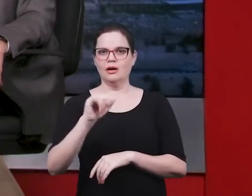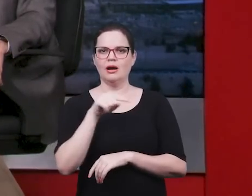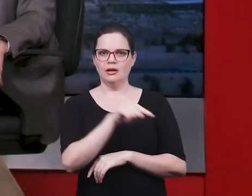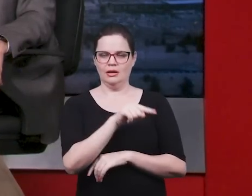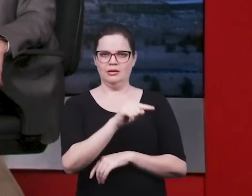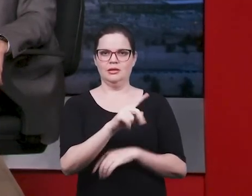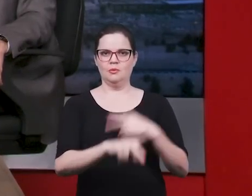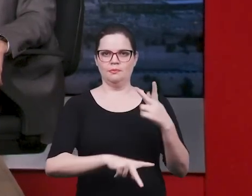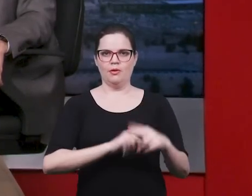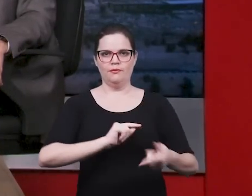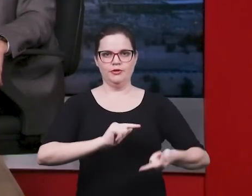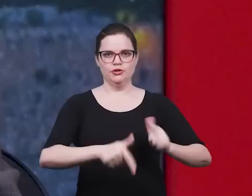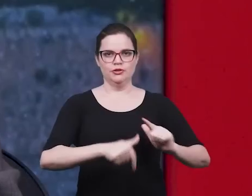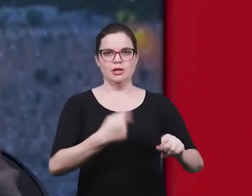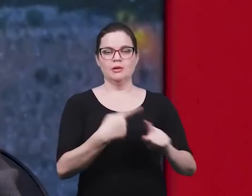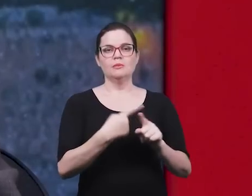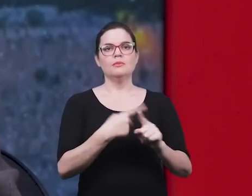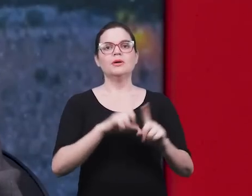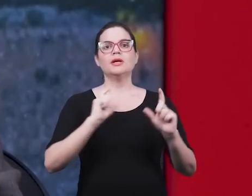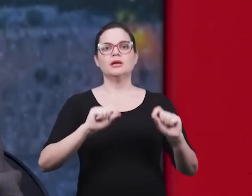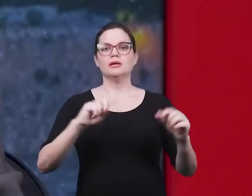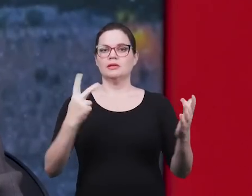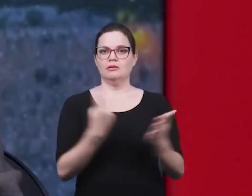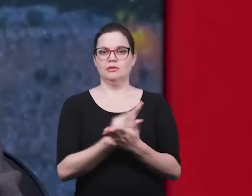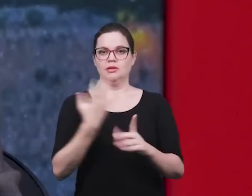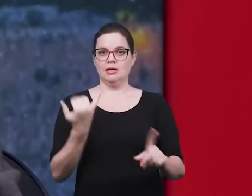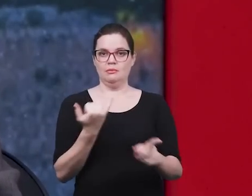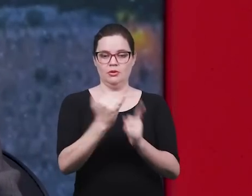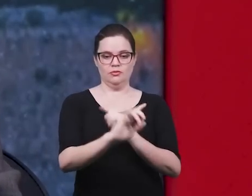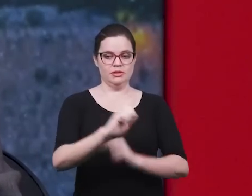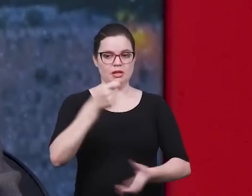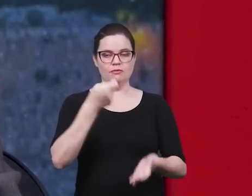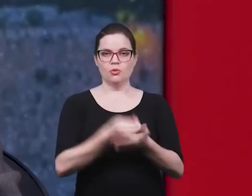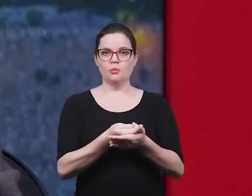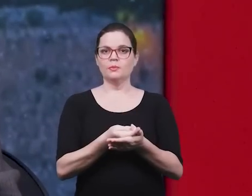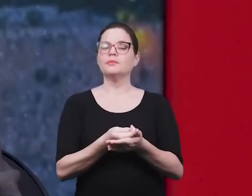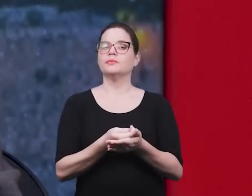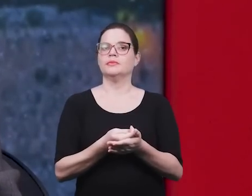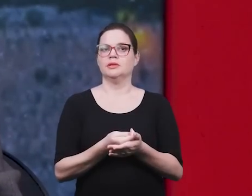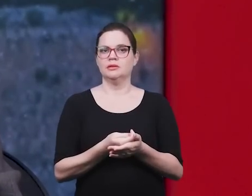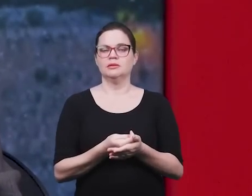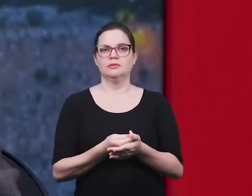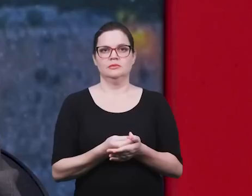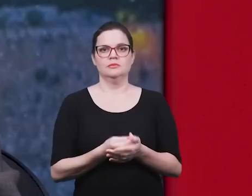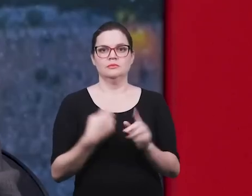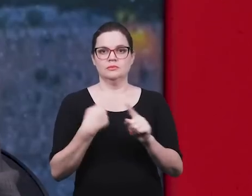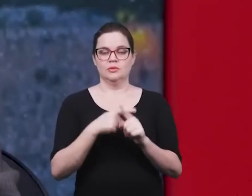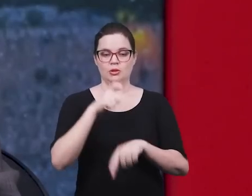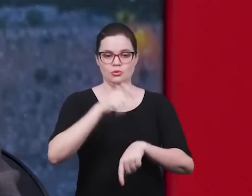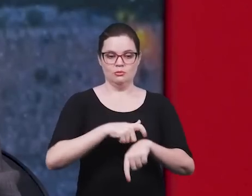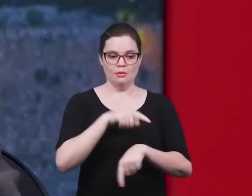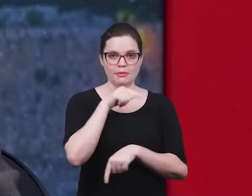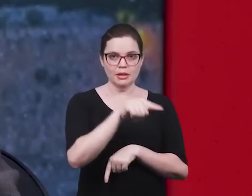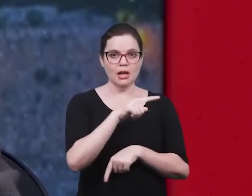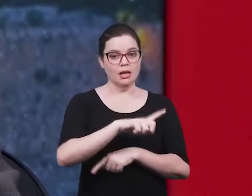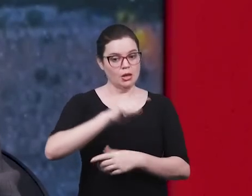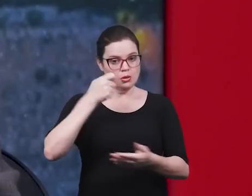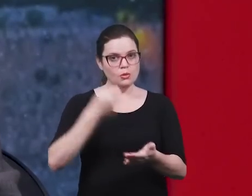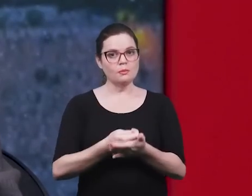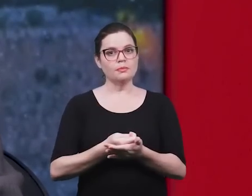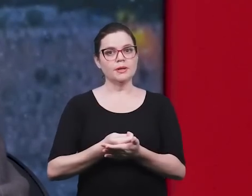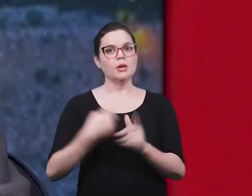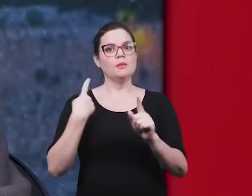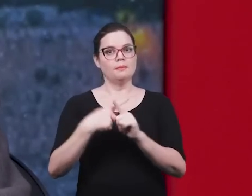estabelecer um marco para Israel, porque era o cumprimento de uma profecia que estava ali naquele momento, naquele dia, se